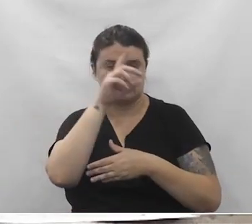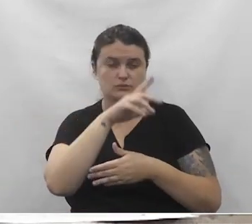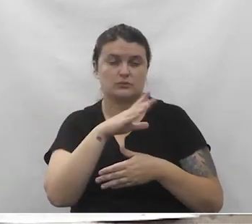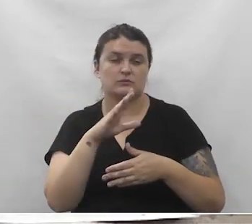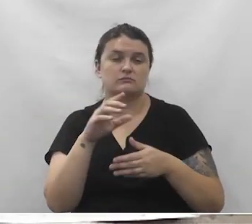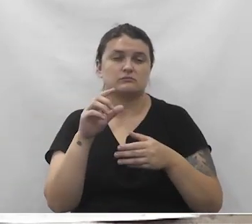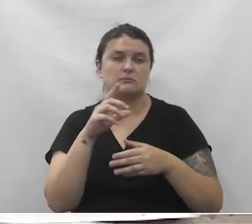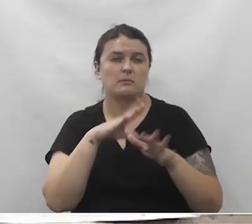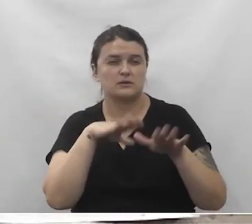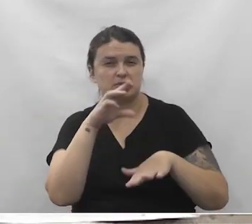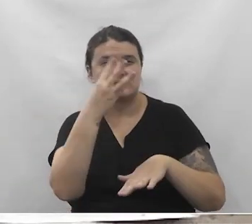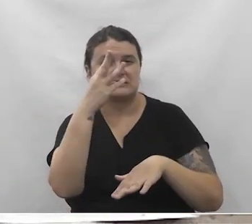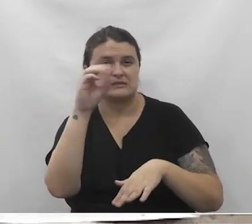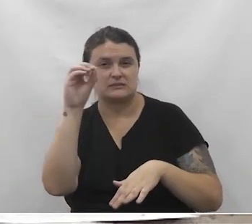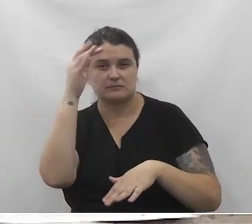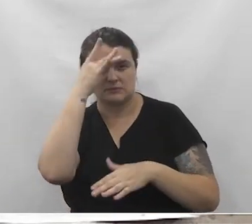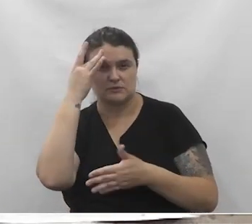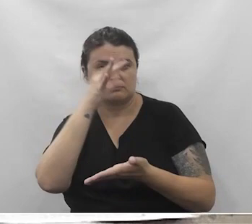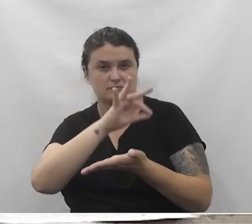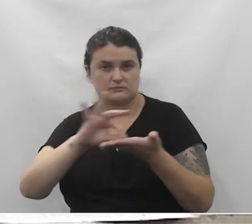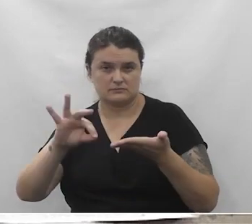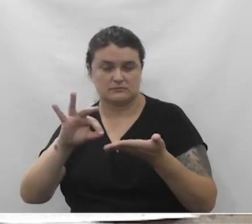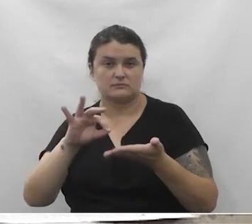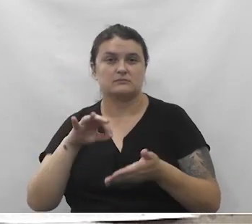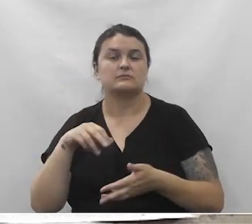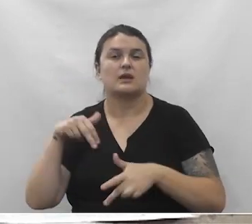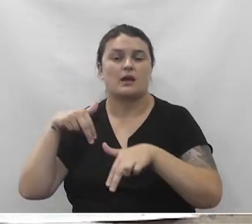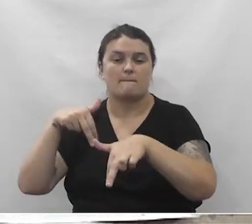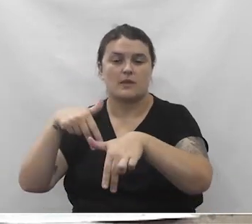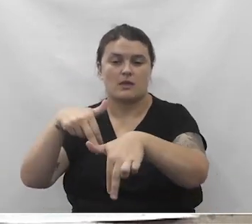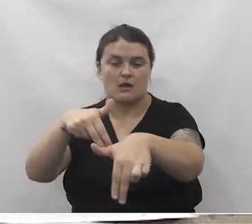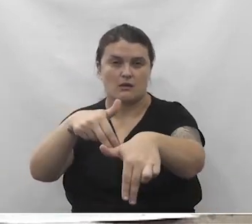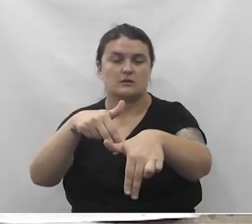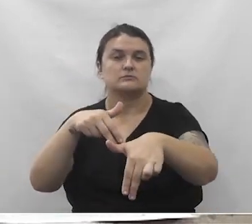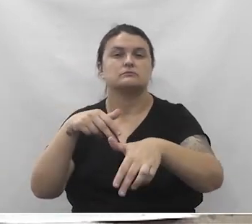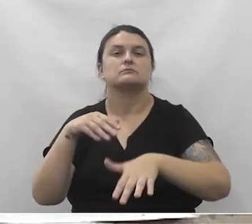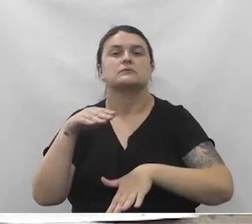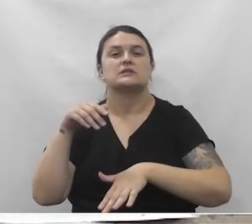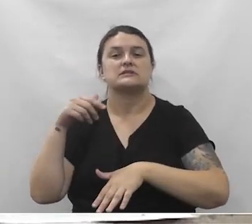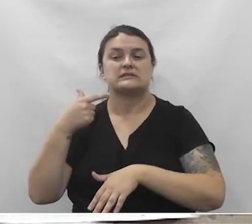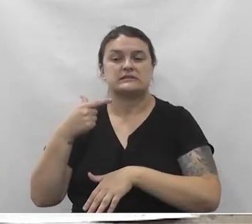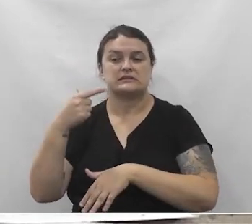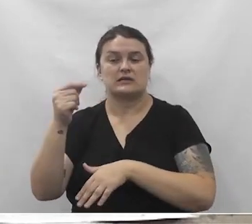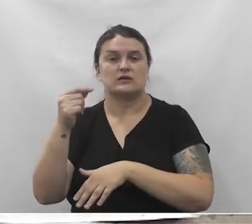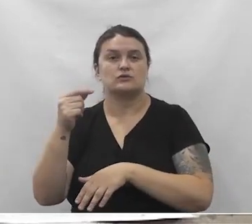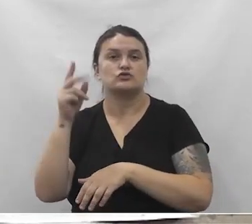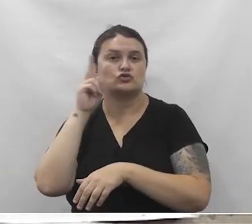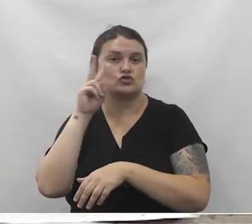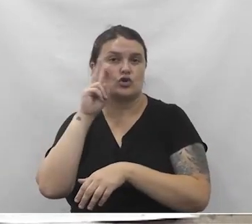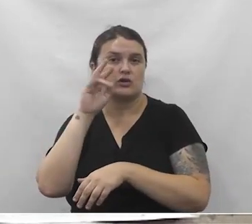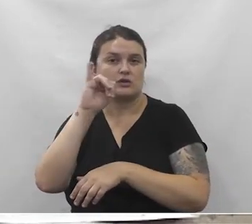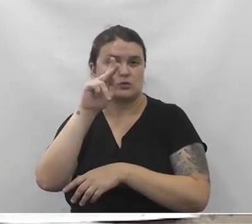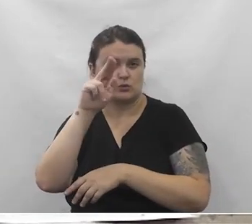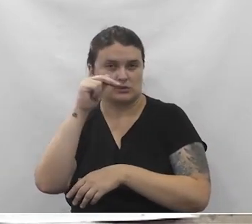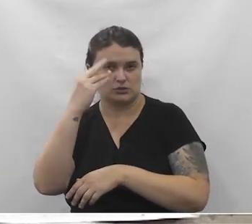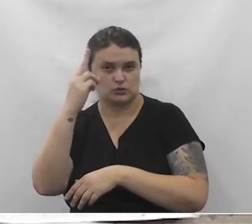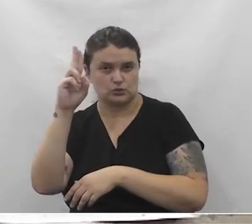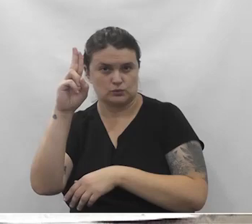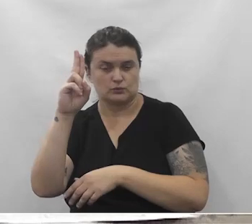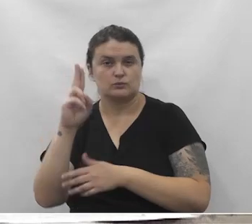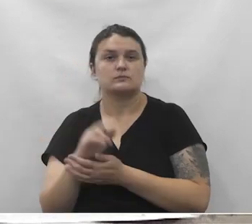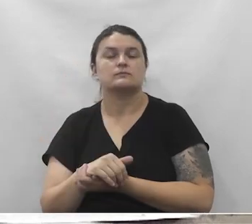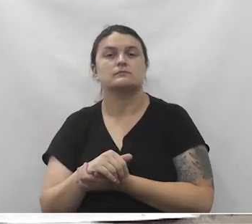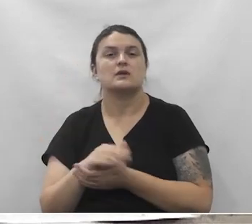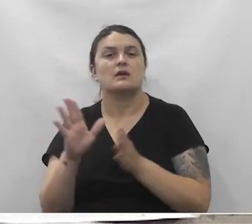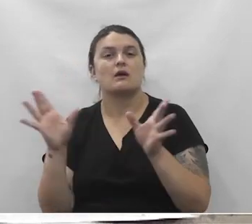semana foram quase 300 pessoas que participaram num Um percurso que saía do Parque Histórico do Iguaçu aqui de União da